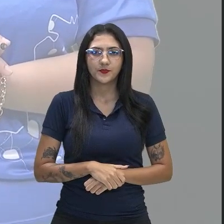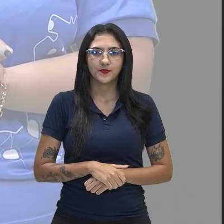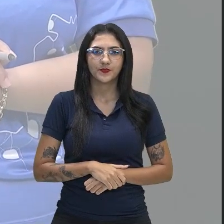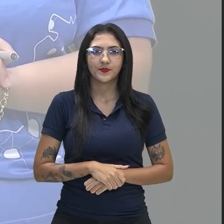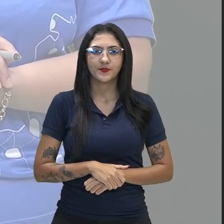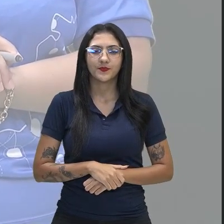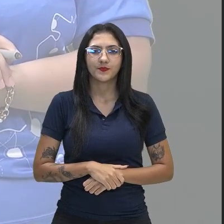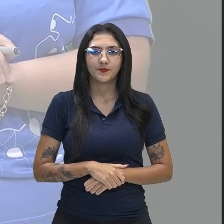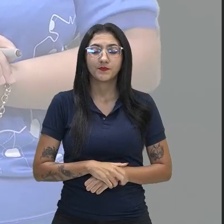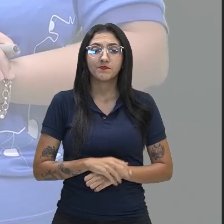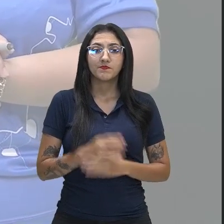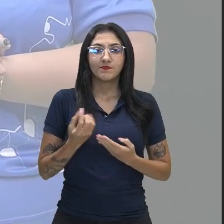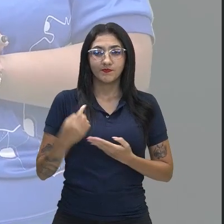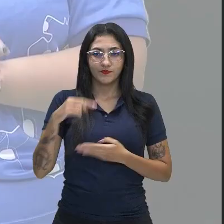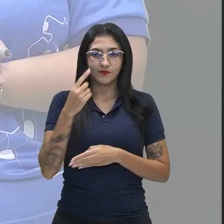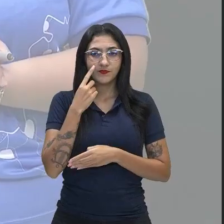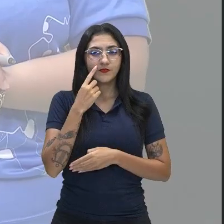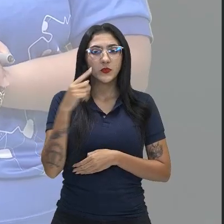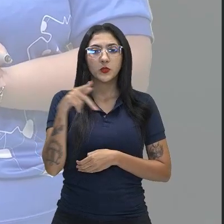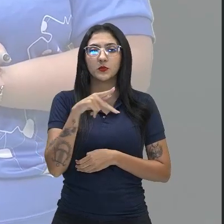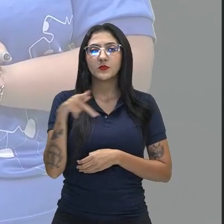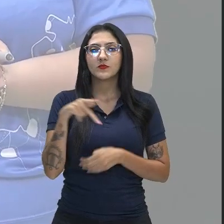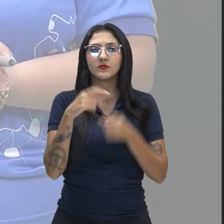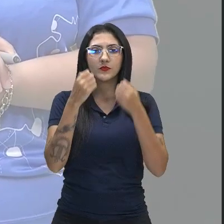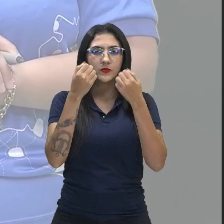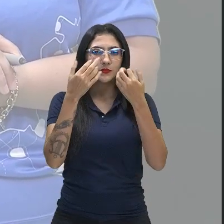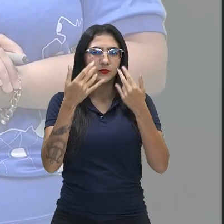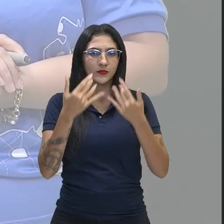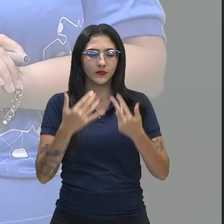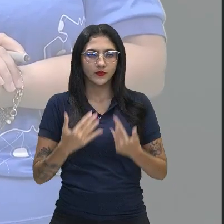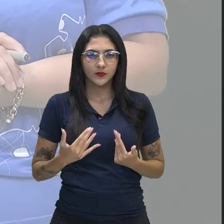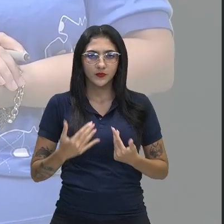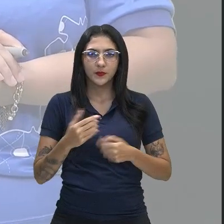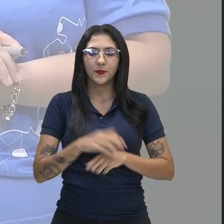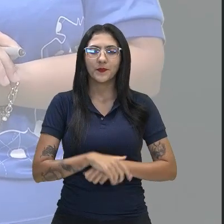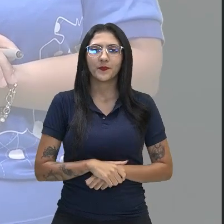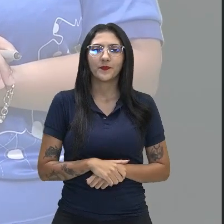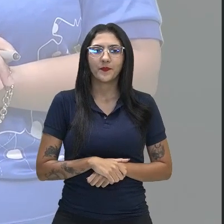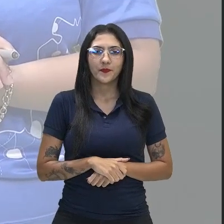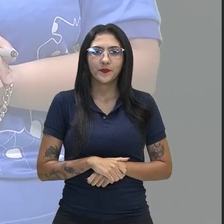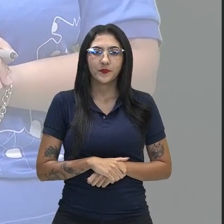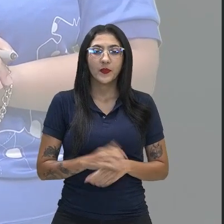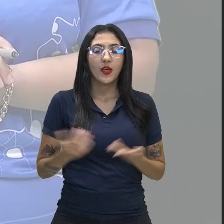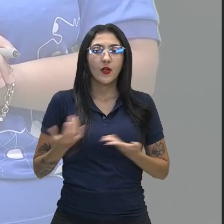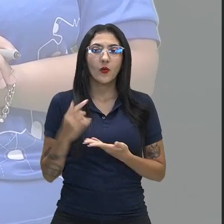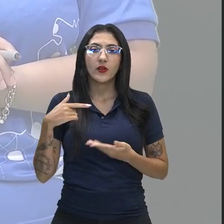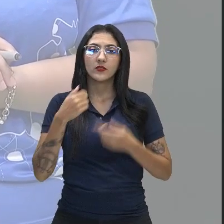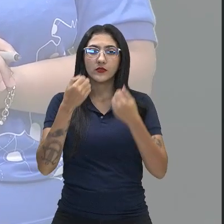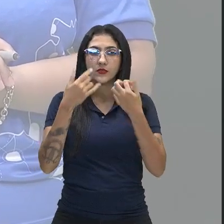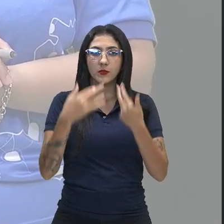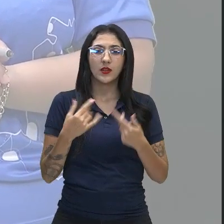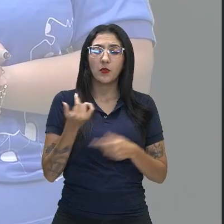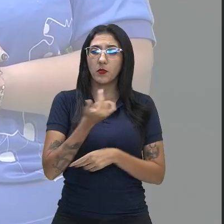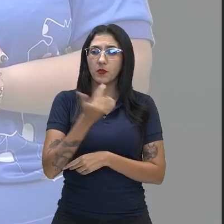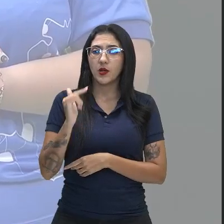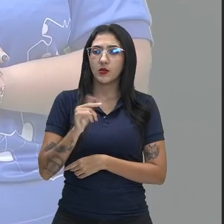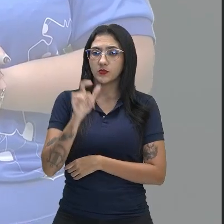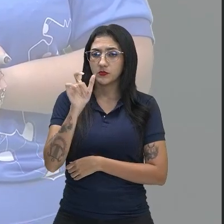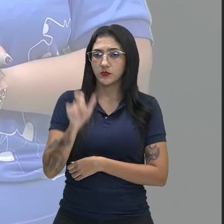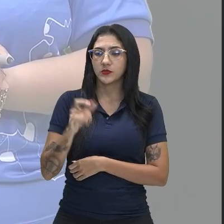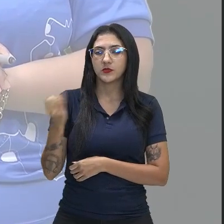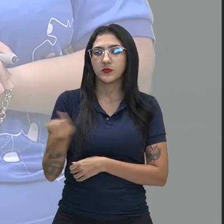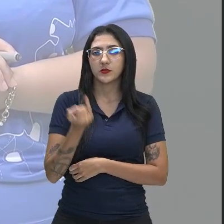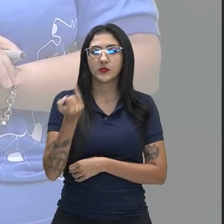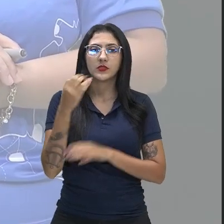observamos a explicação mais detalhada do professor William, professor de física, não é? Vamos falar agora de um outro personagem importante para